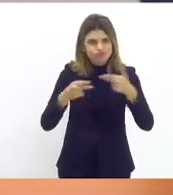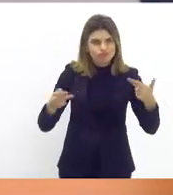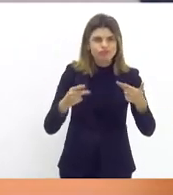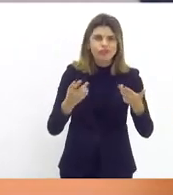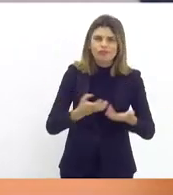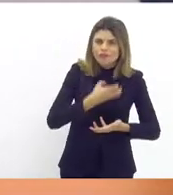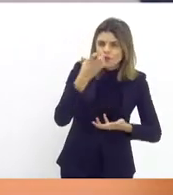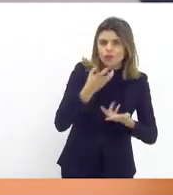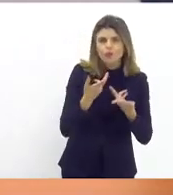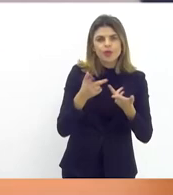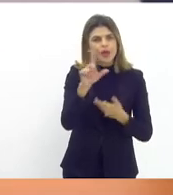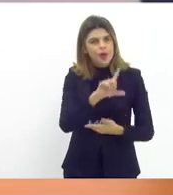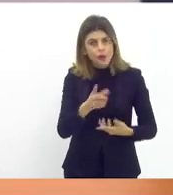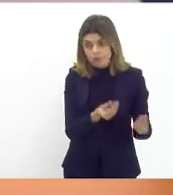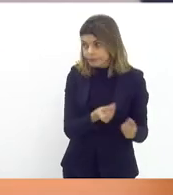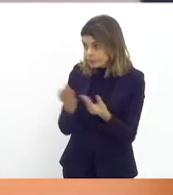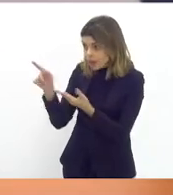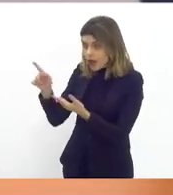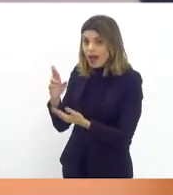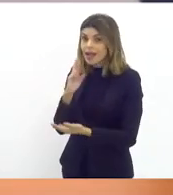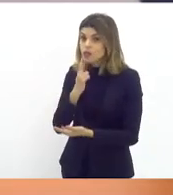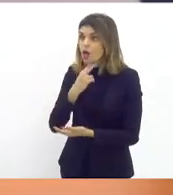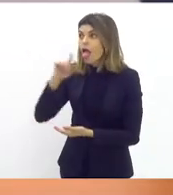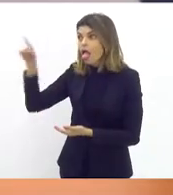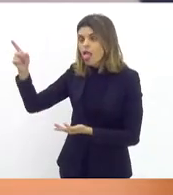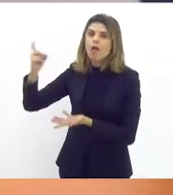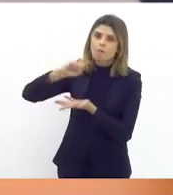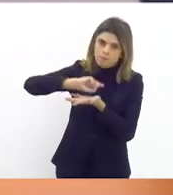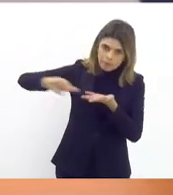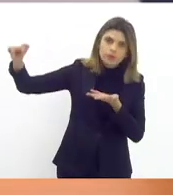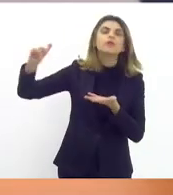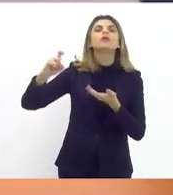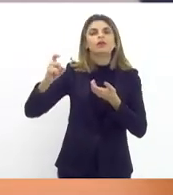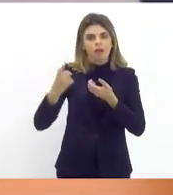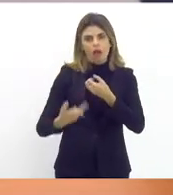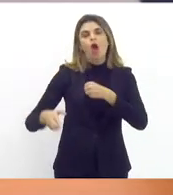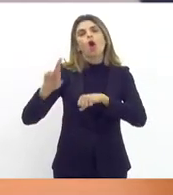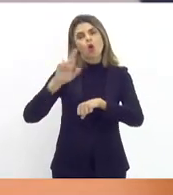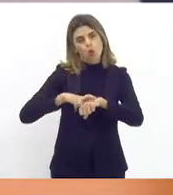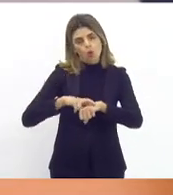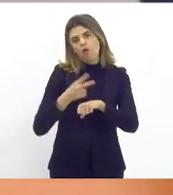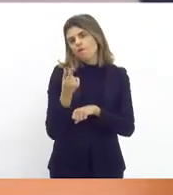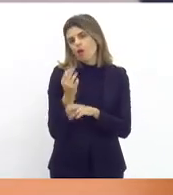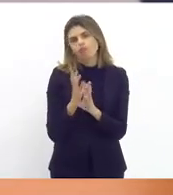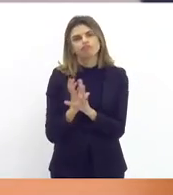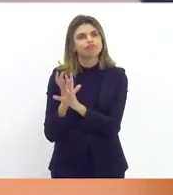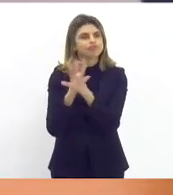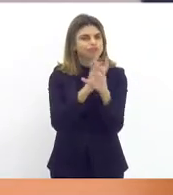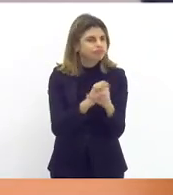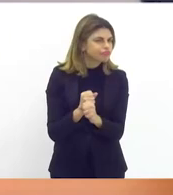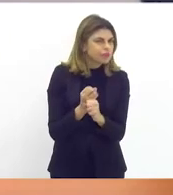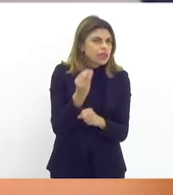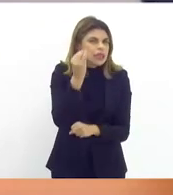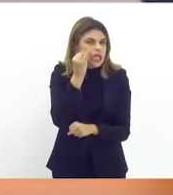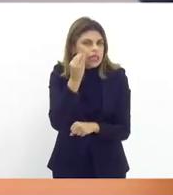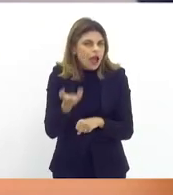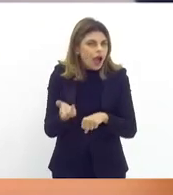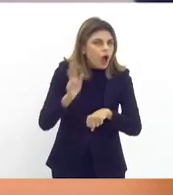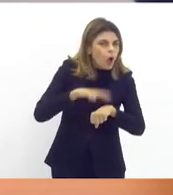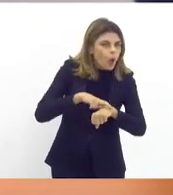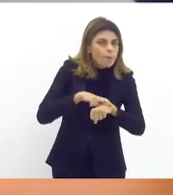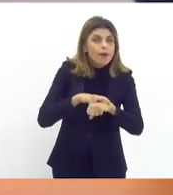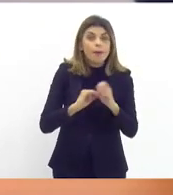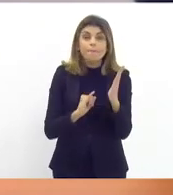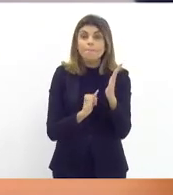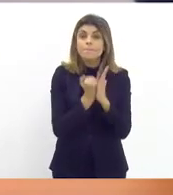recuperar crédito, esse restaurante vai poder recuperar um crédito presumido equivalente que vai ser calculado para tentar repor o